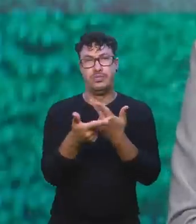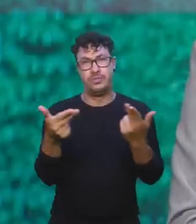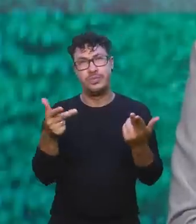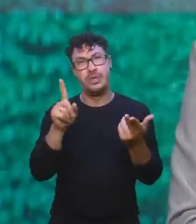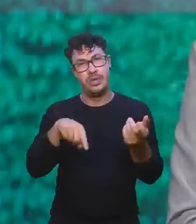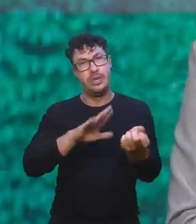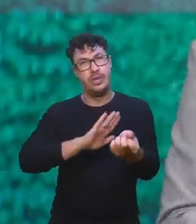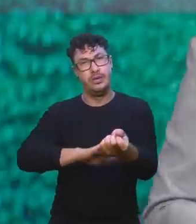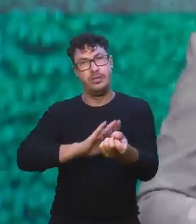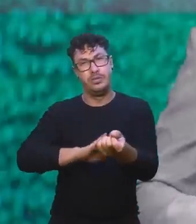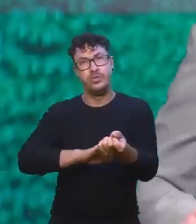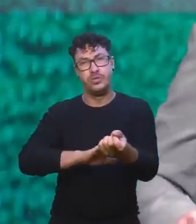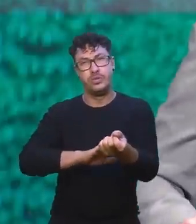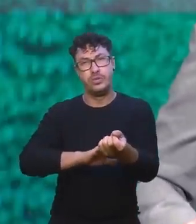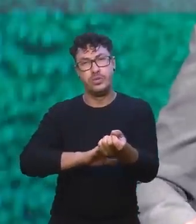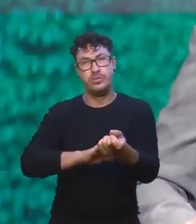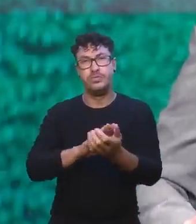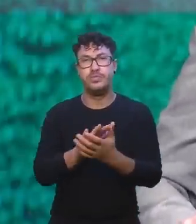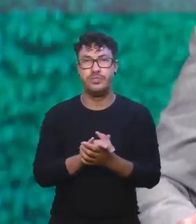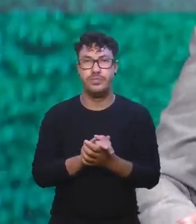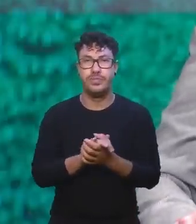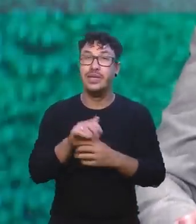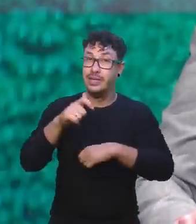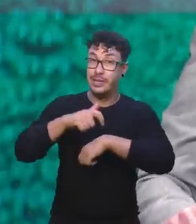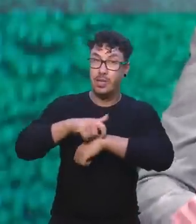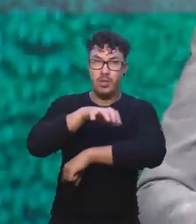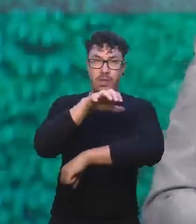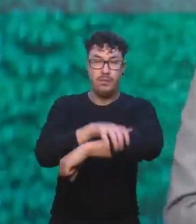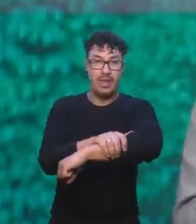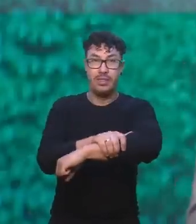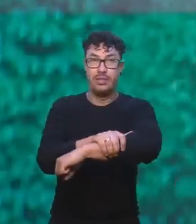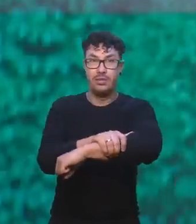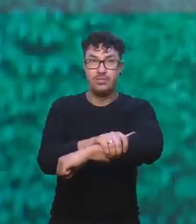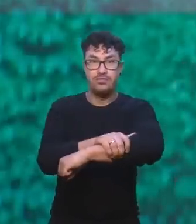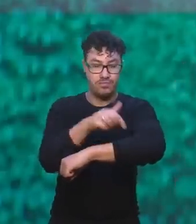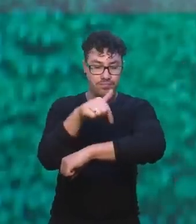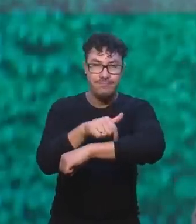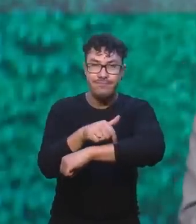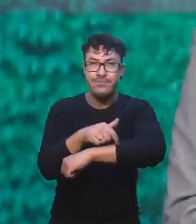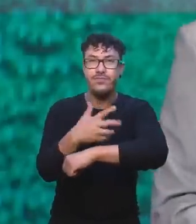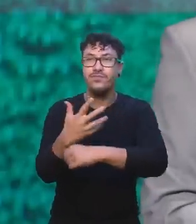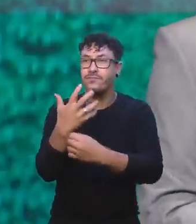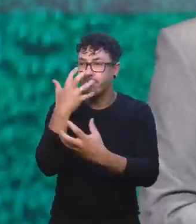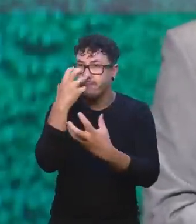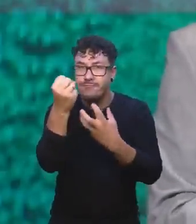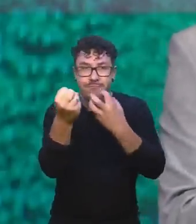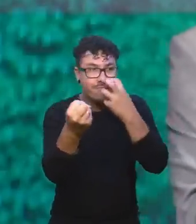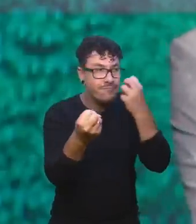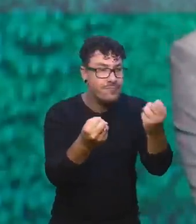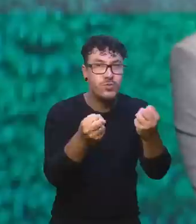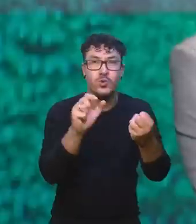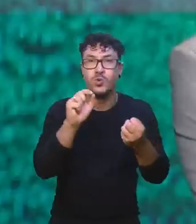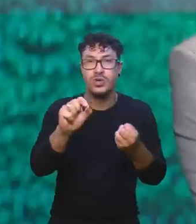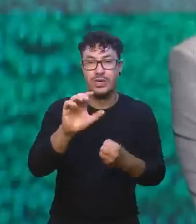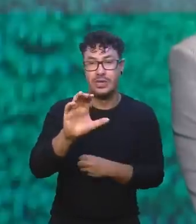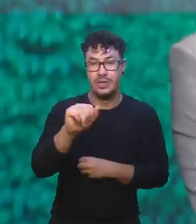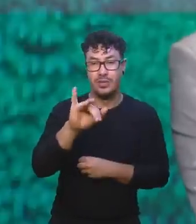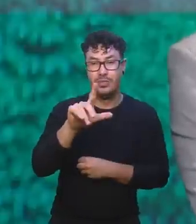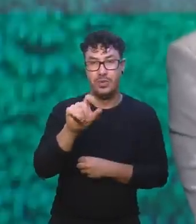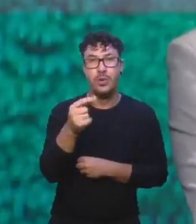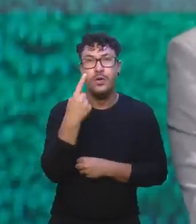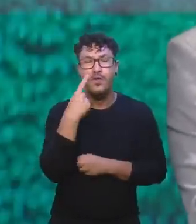e definidores. Tempos de materialismo. E notem, Camilo aqui faz uma